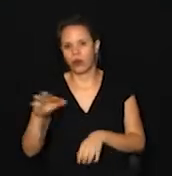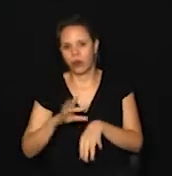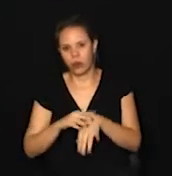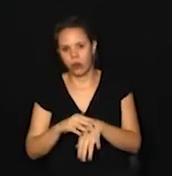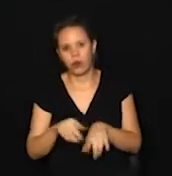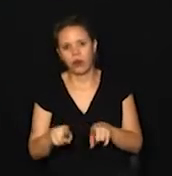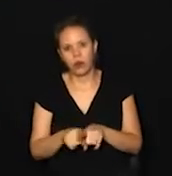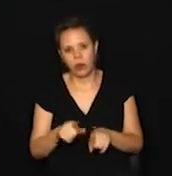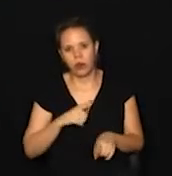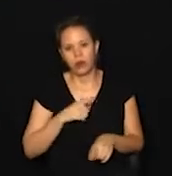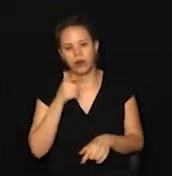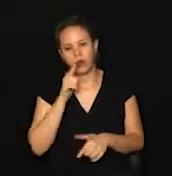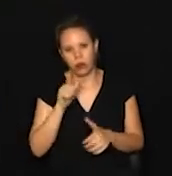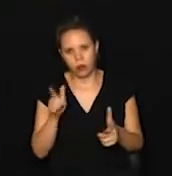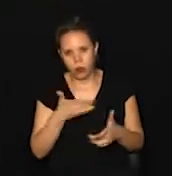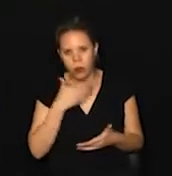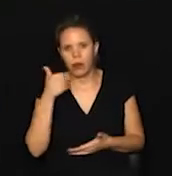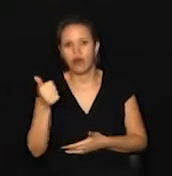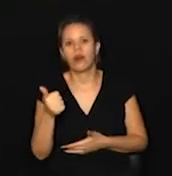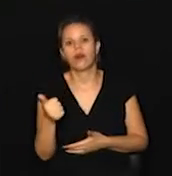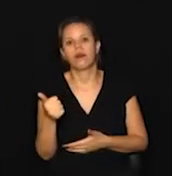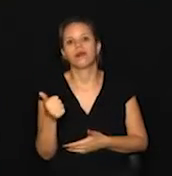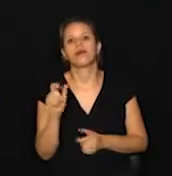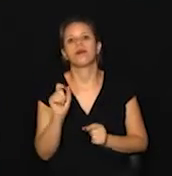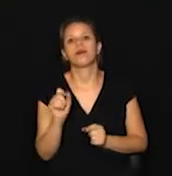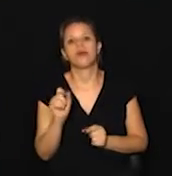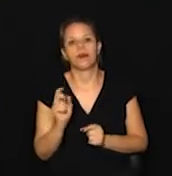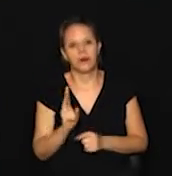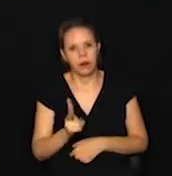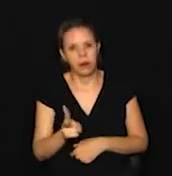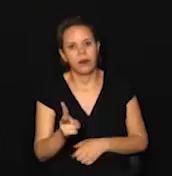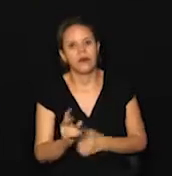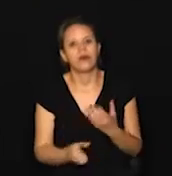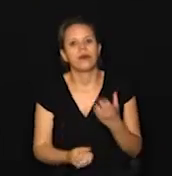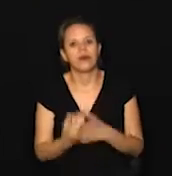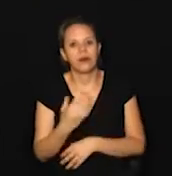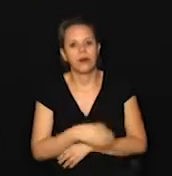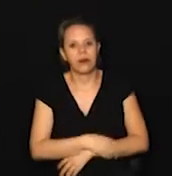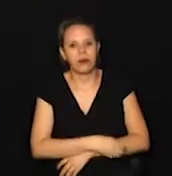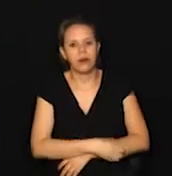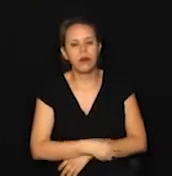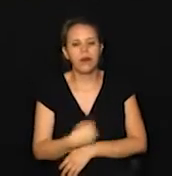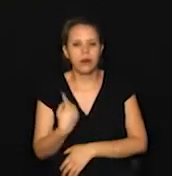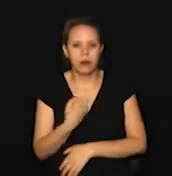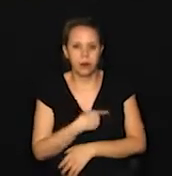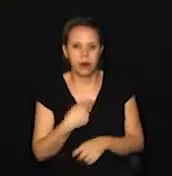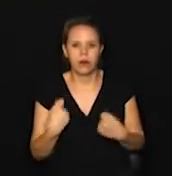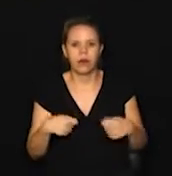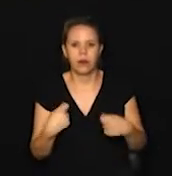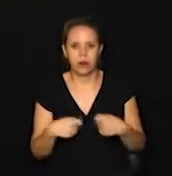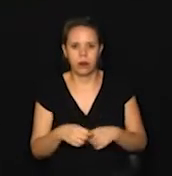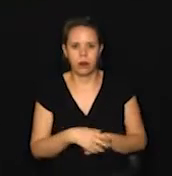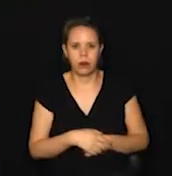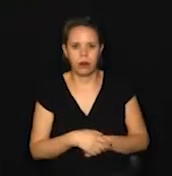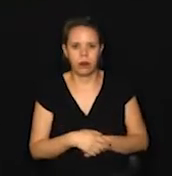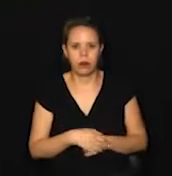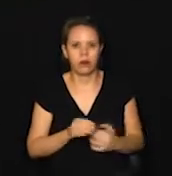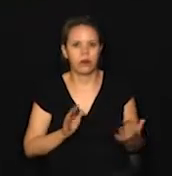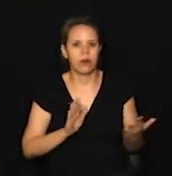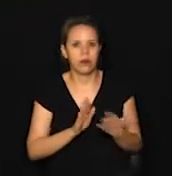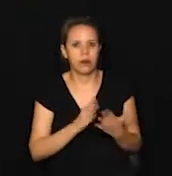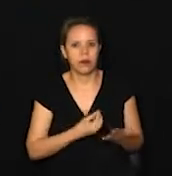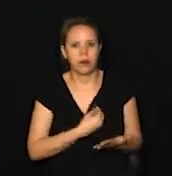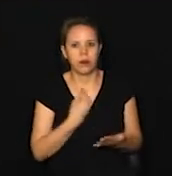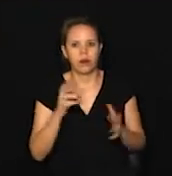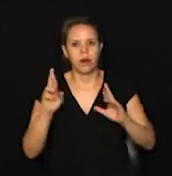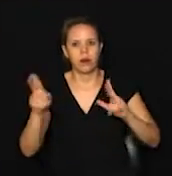Então, a gente está avançando, mas para que isso continue acontecendo, nós precisamos aí encarar a vida de